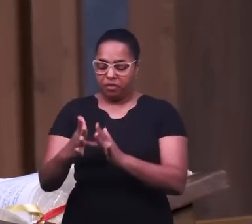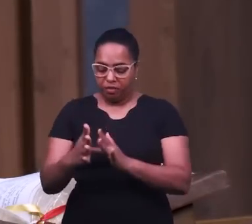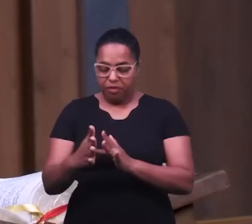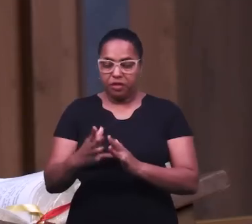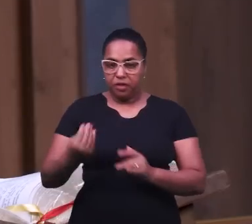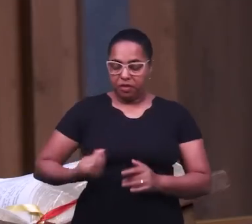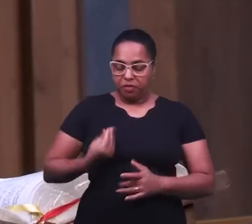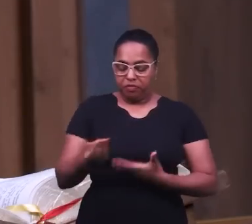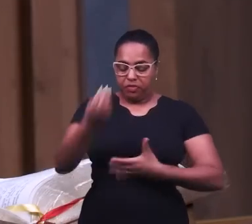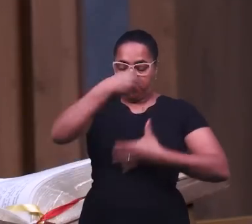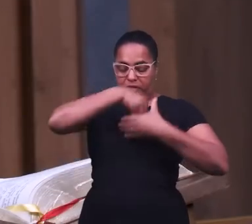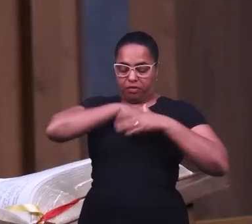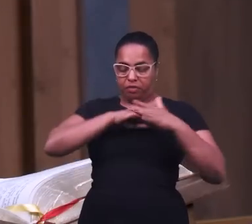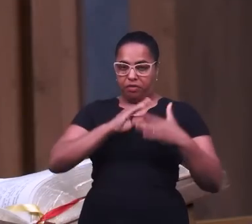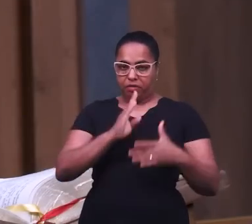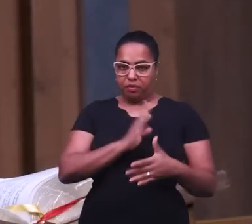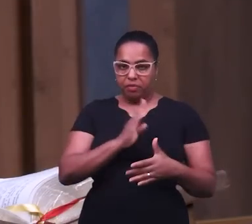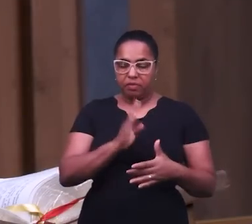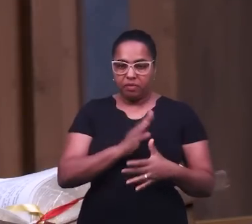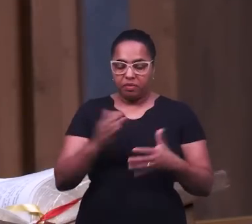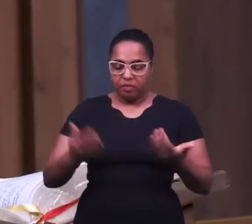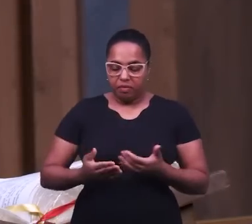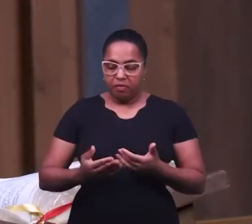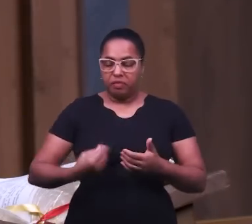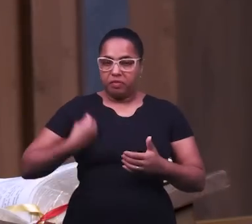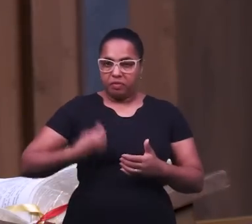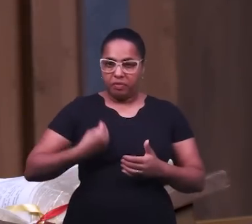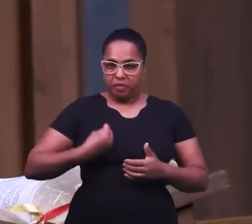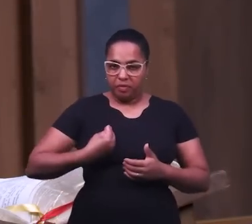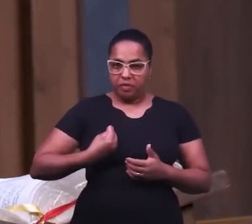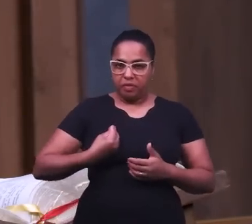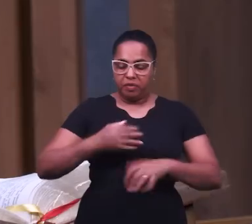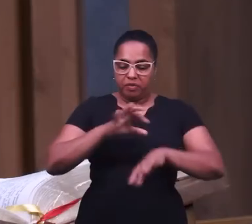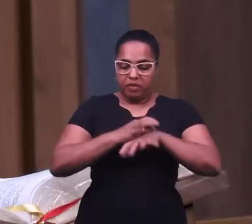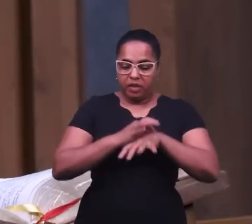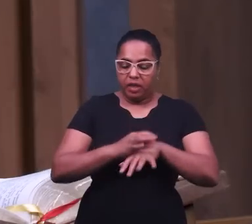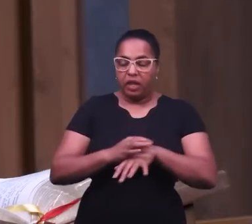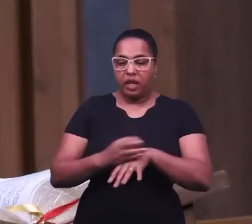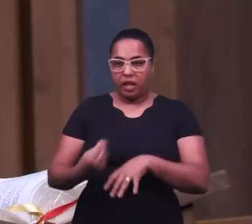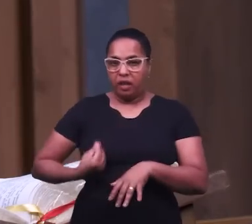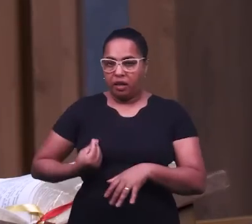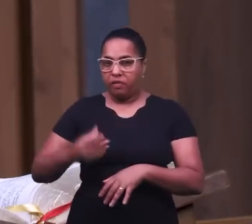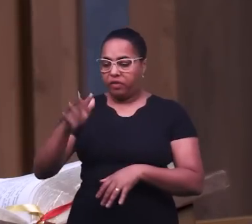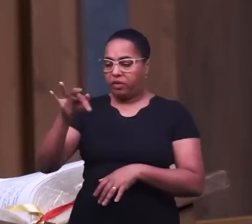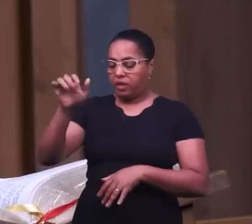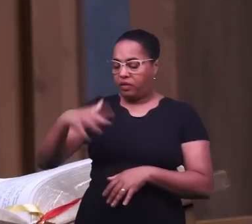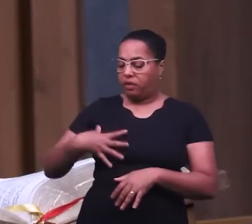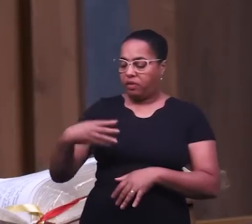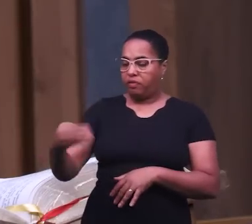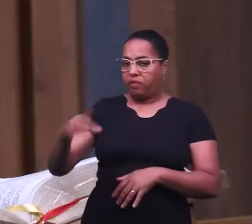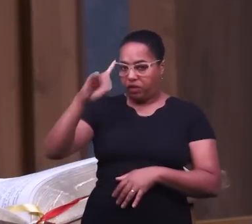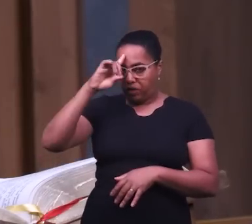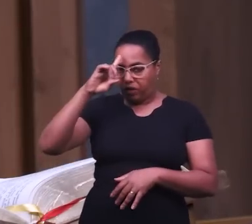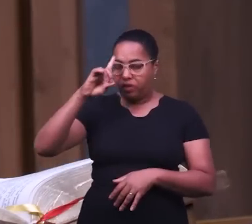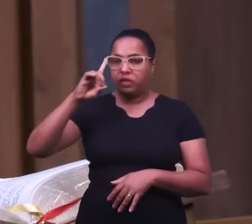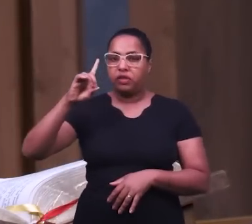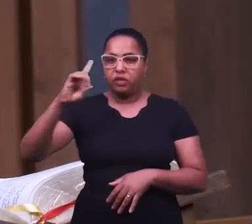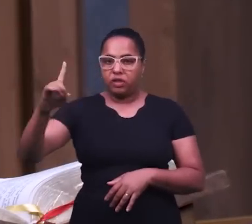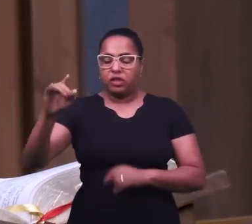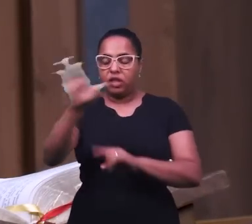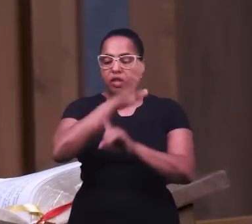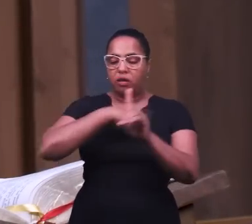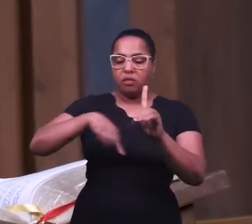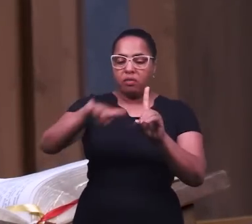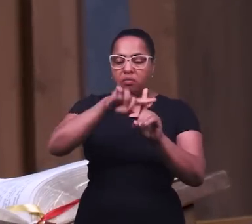mim. E a vida que agora vivo na carne, vivo-a na fé do Filho de Deus, o qual me amou e a si mesmo